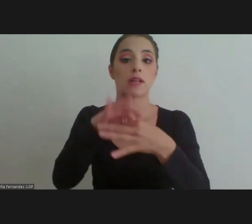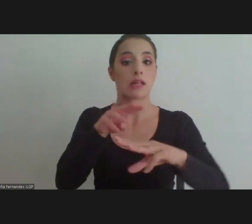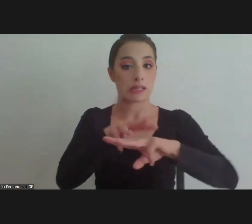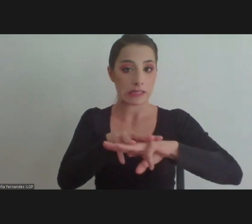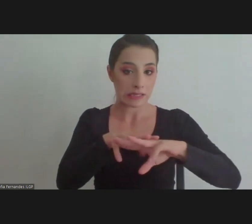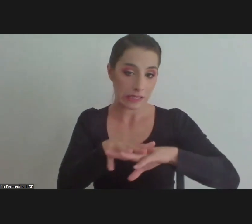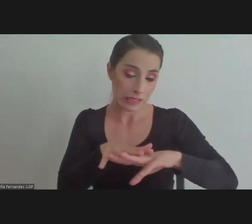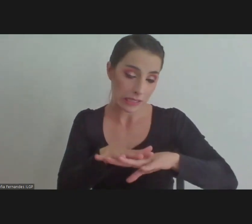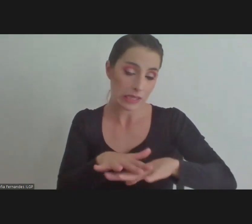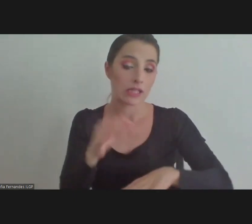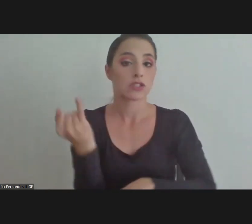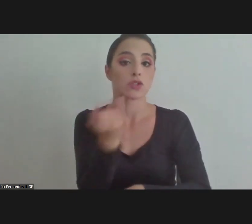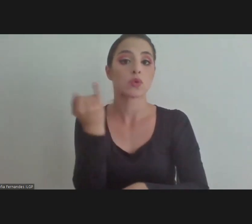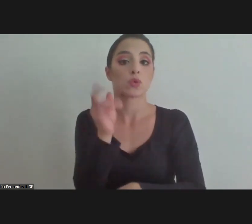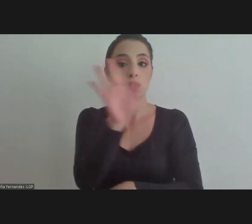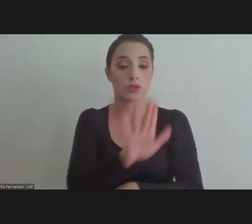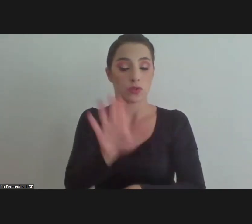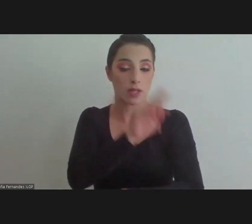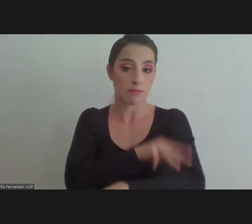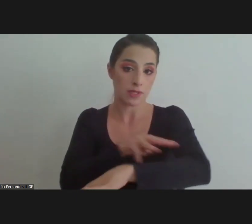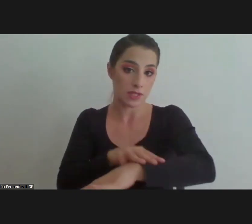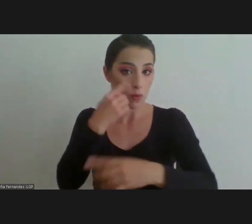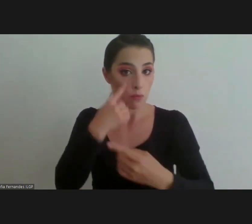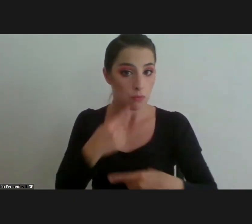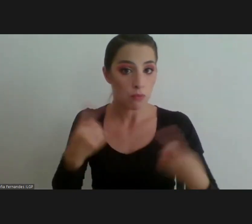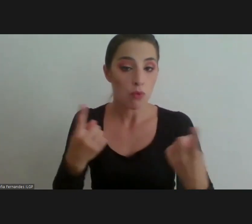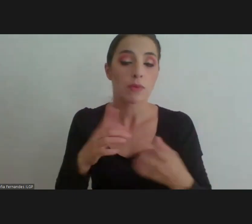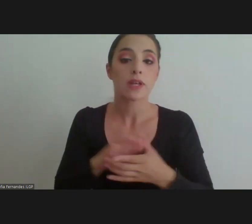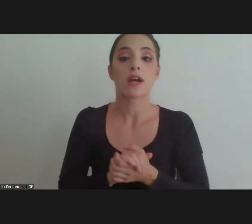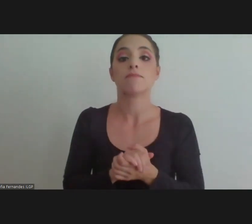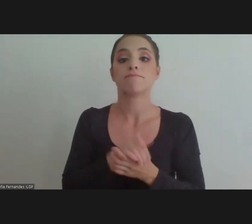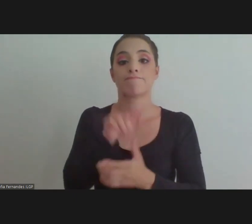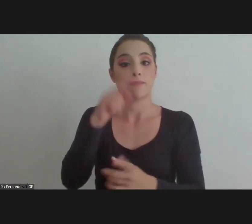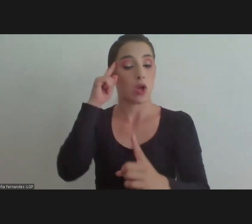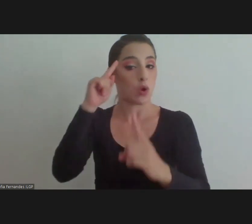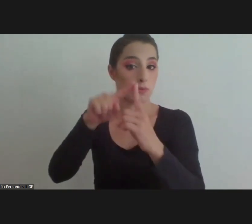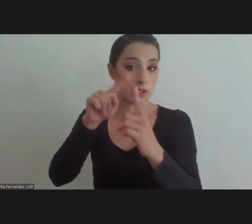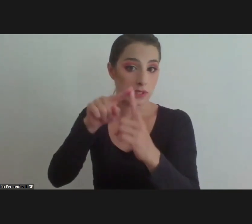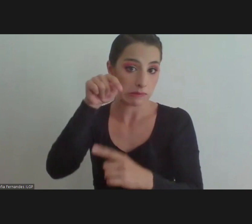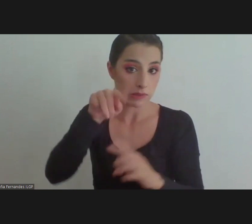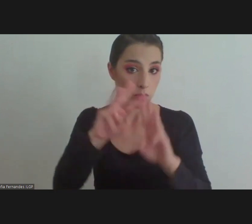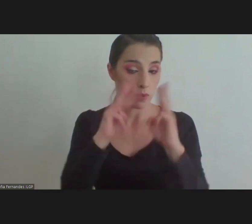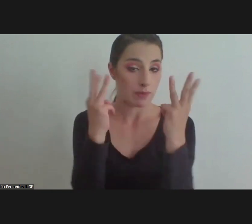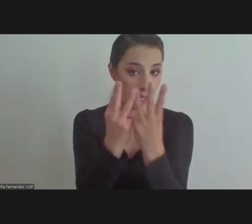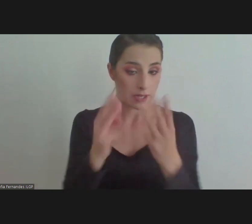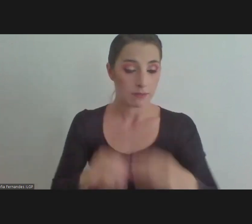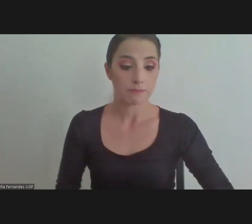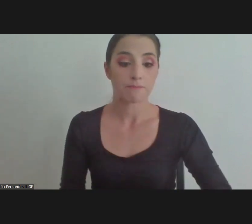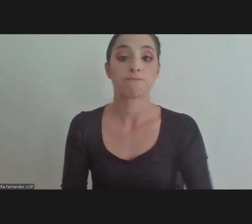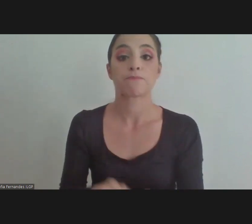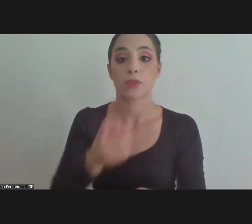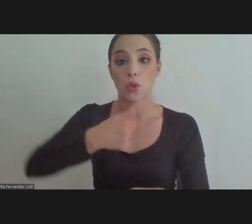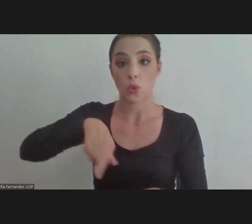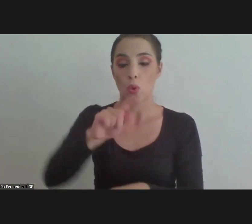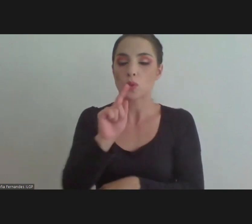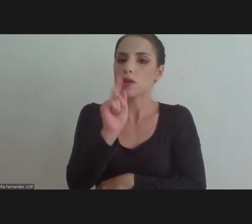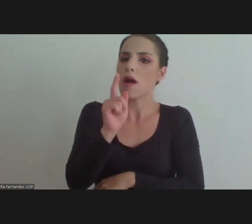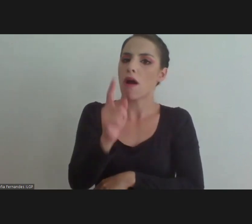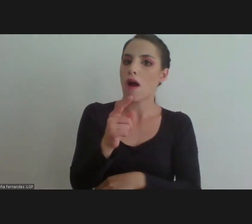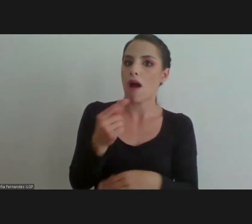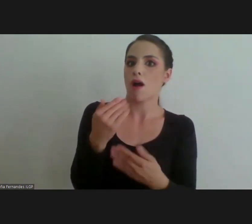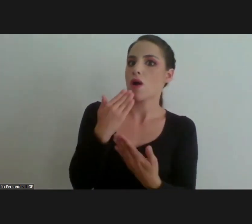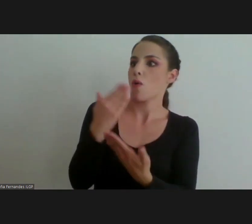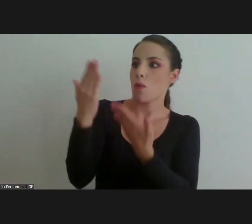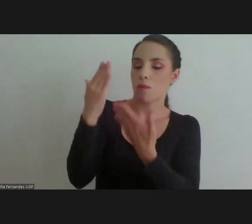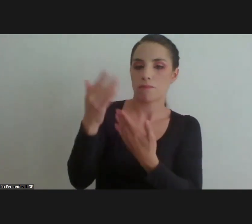Institutos Nacionais de Administração Pública Equivalentes, RINAP, é o objetivo deste webinar. Temos a honra de contar com um painel de